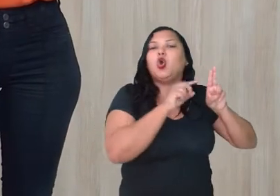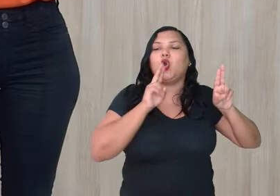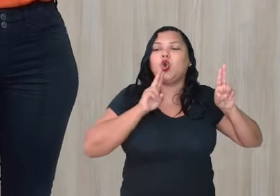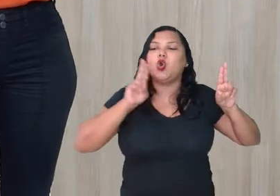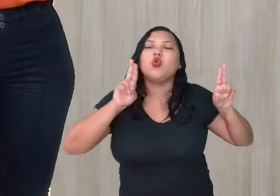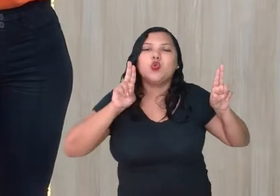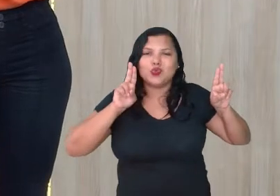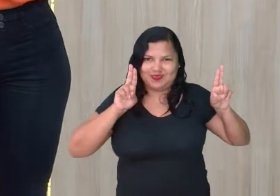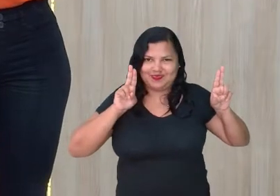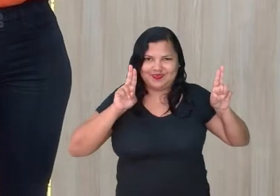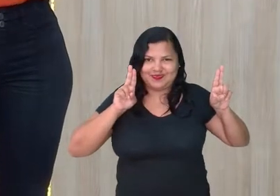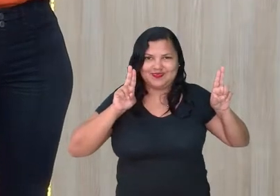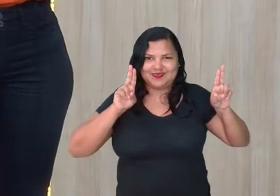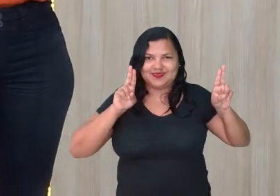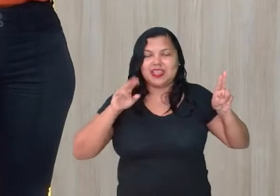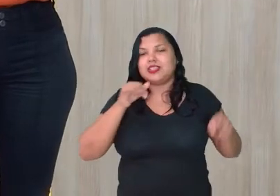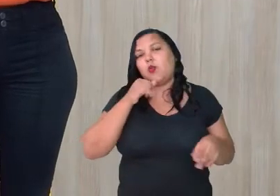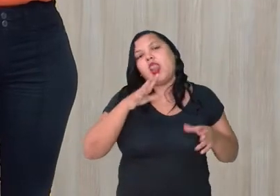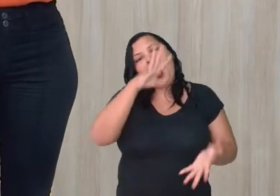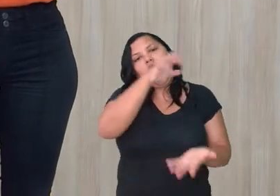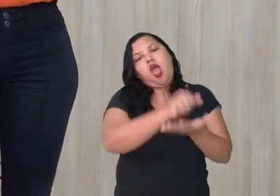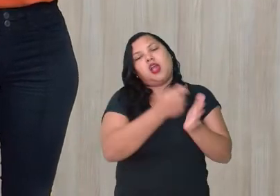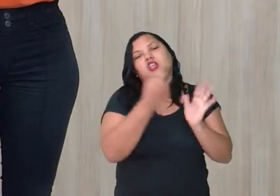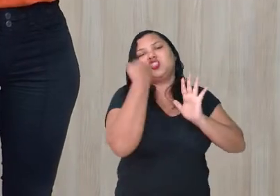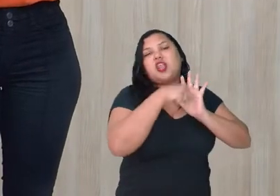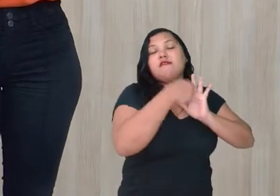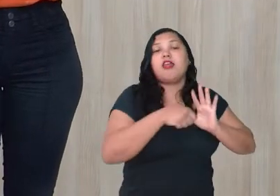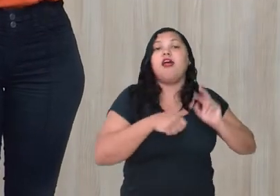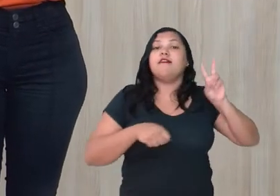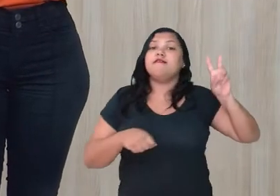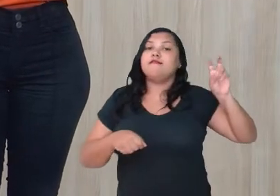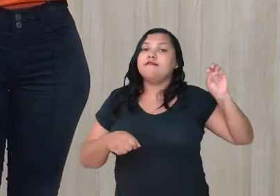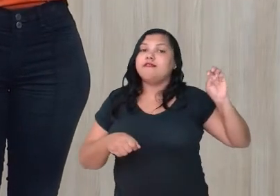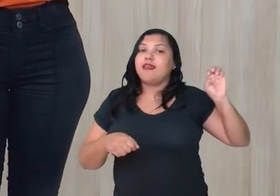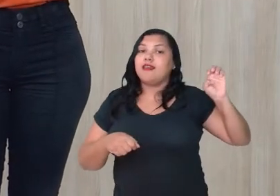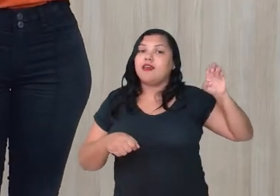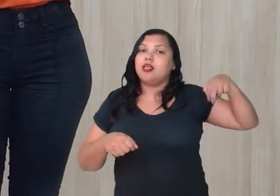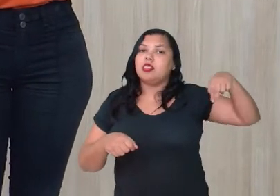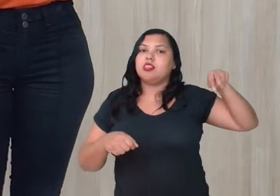a gente dizer vento. E aí ele registra vento com U.